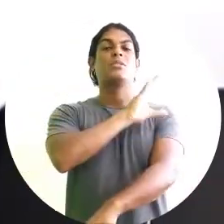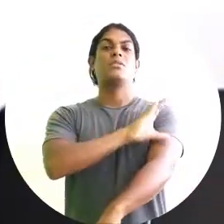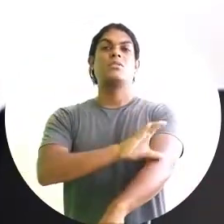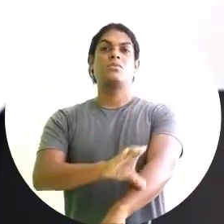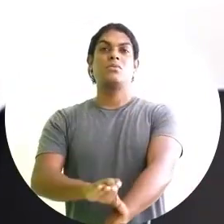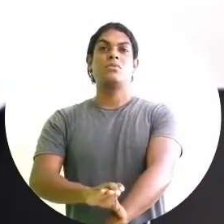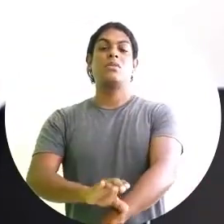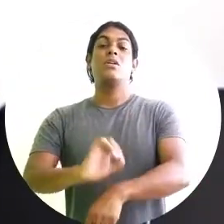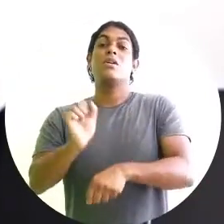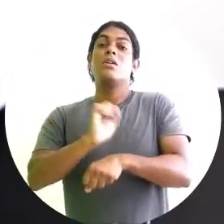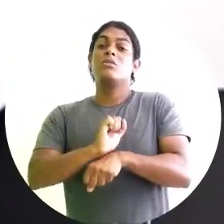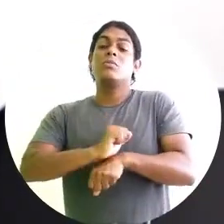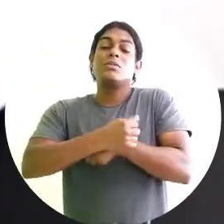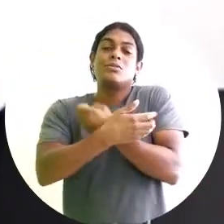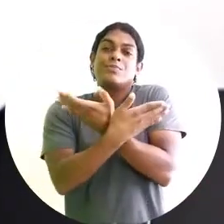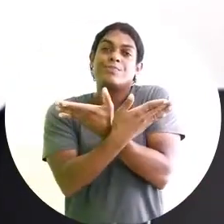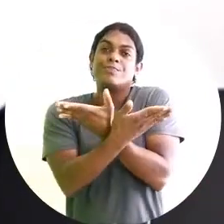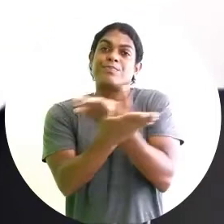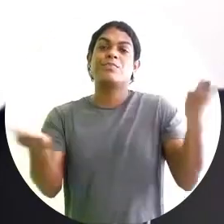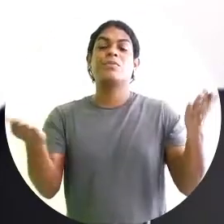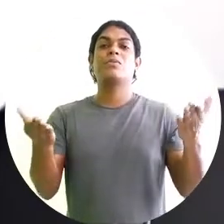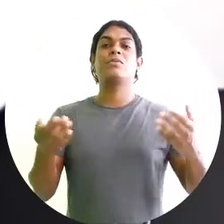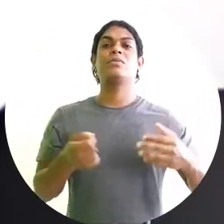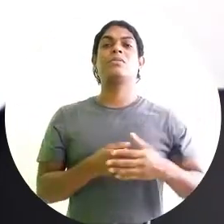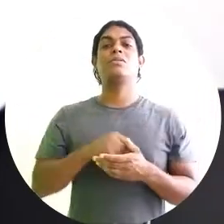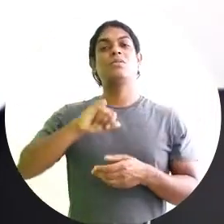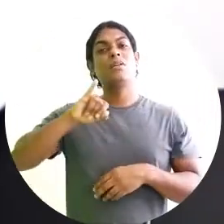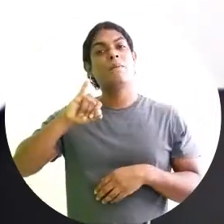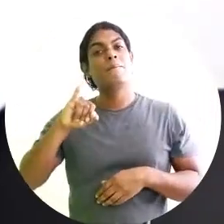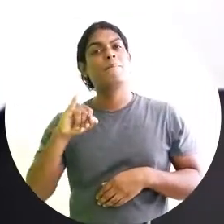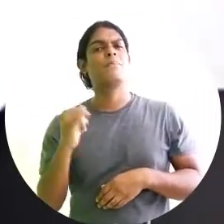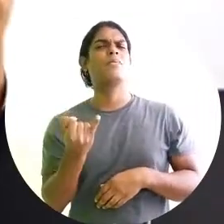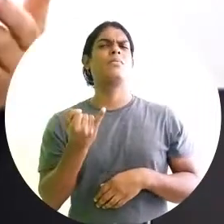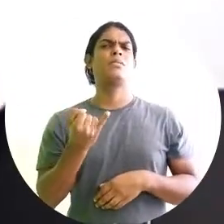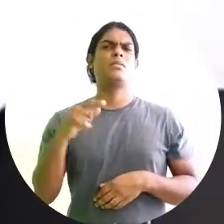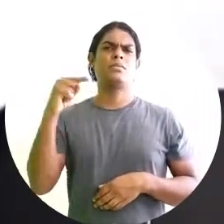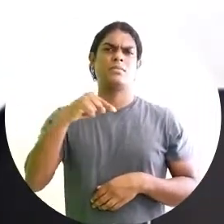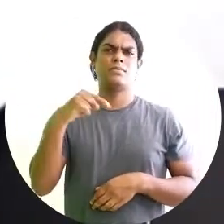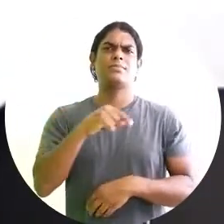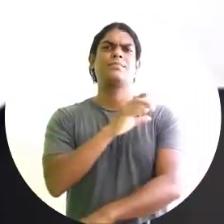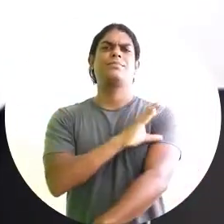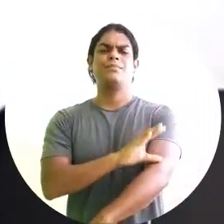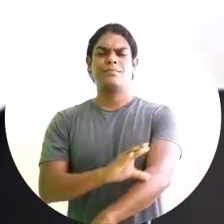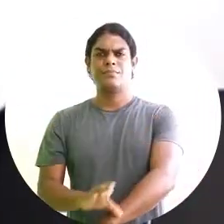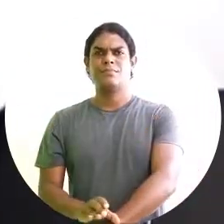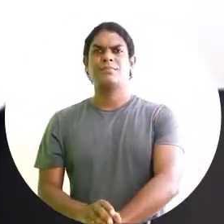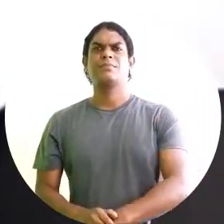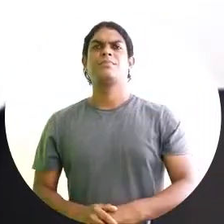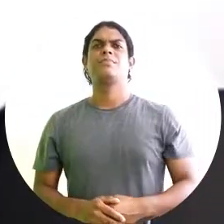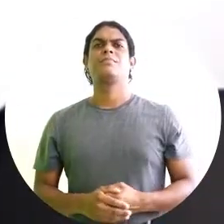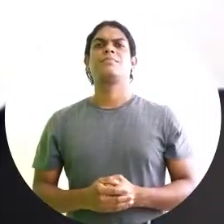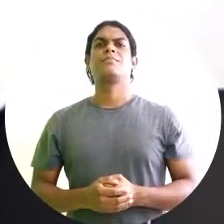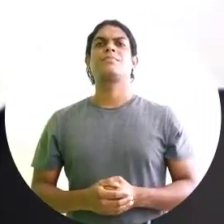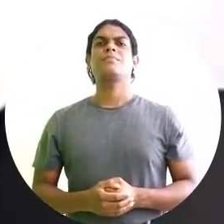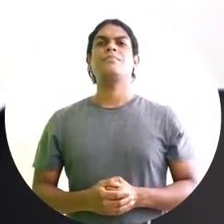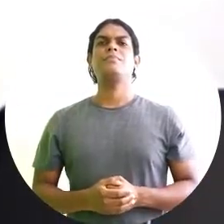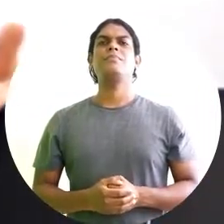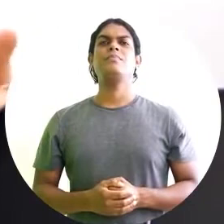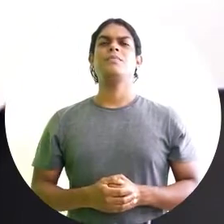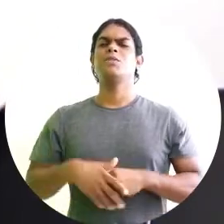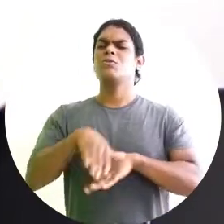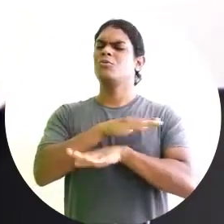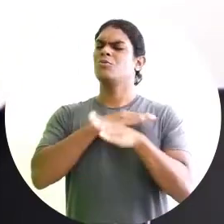curso. Espero que os amigos tenham aproveitado, espero que os amigos aproveitem, melhor dizendo,